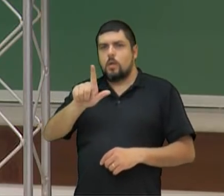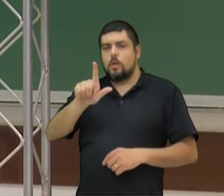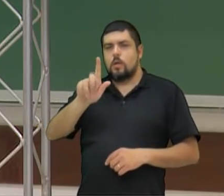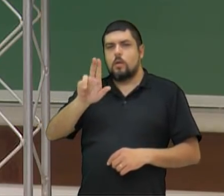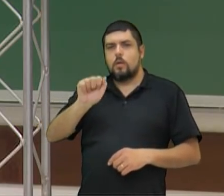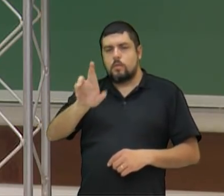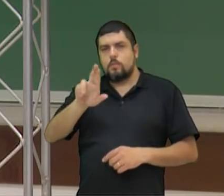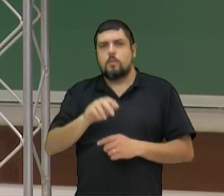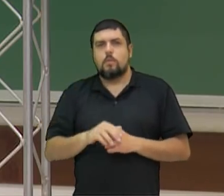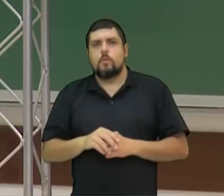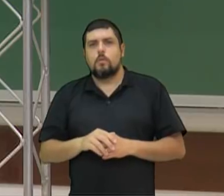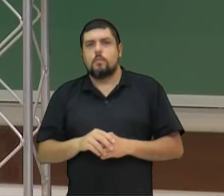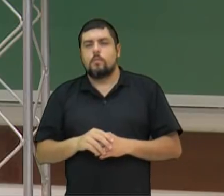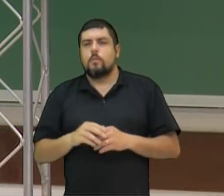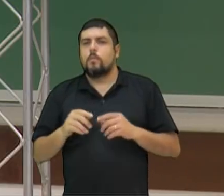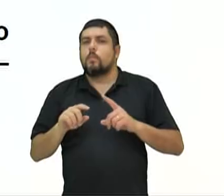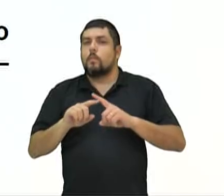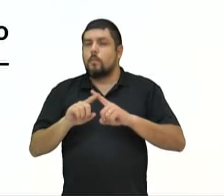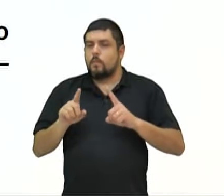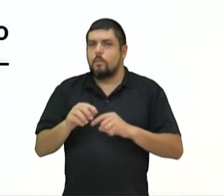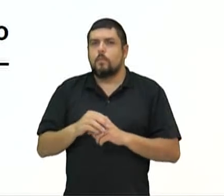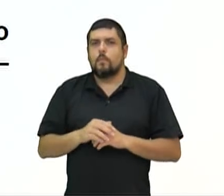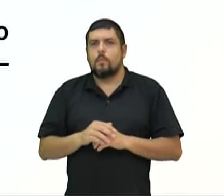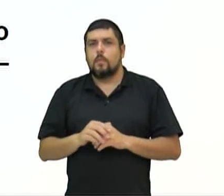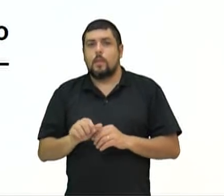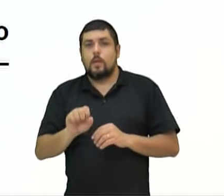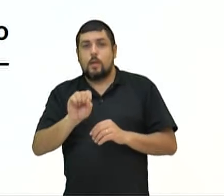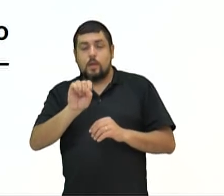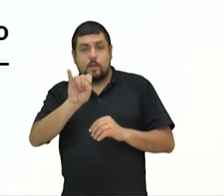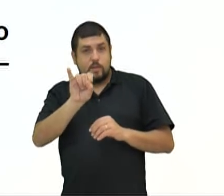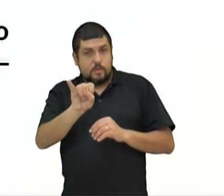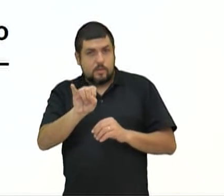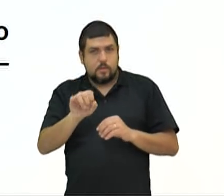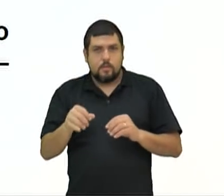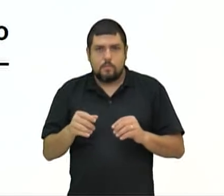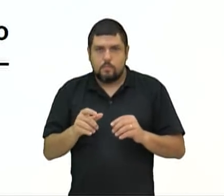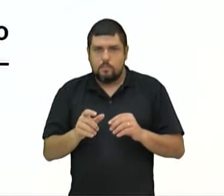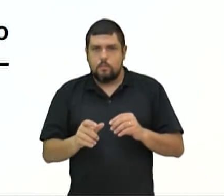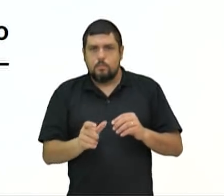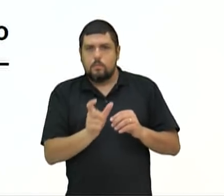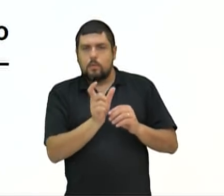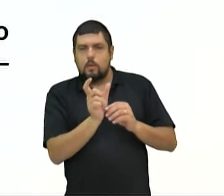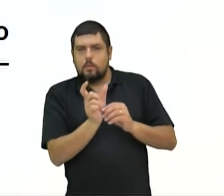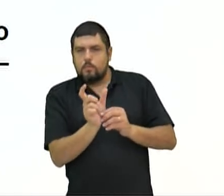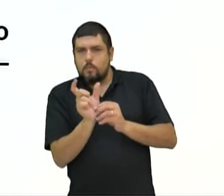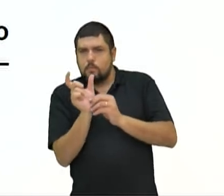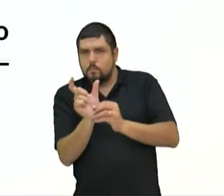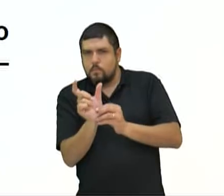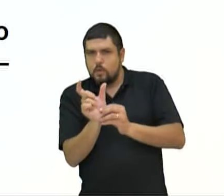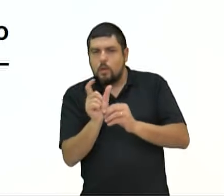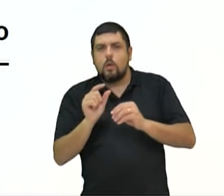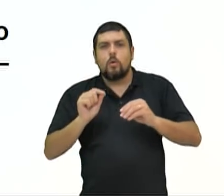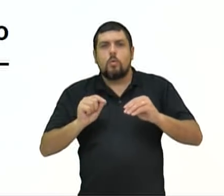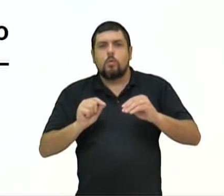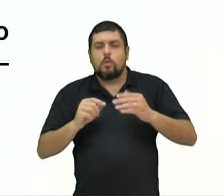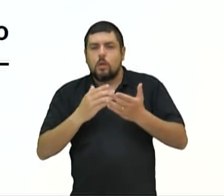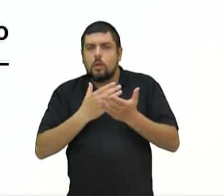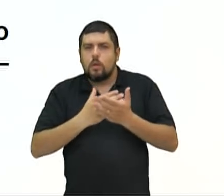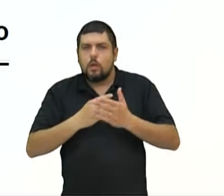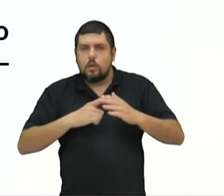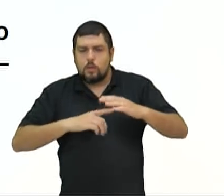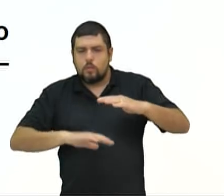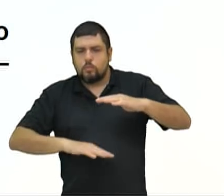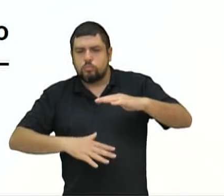vamos agora para a exceção da regra. Quando se subentende algo em processo de enchimento,